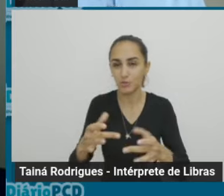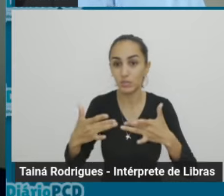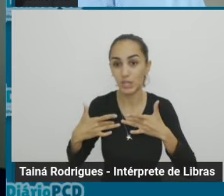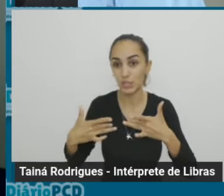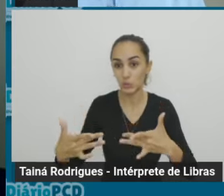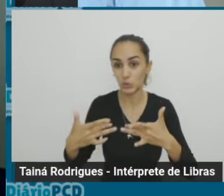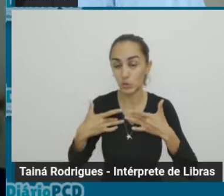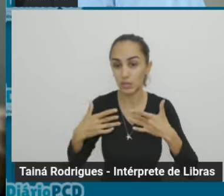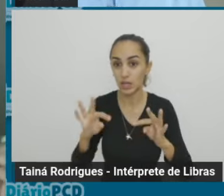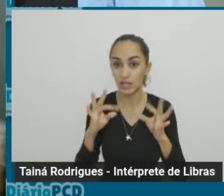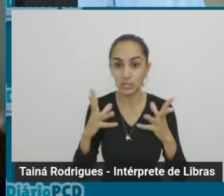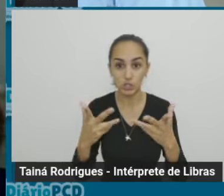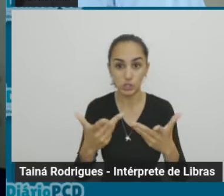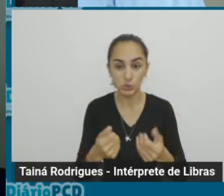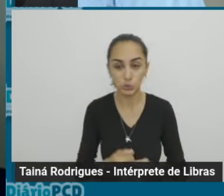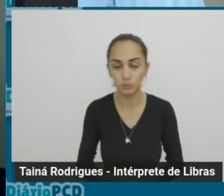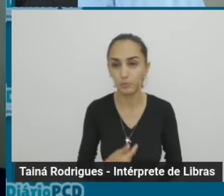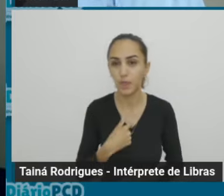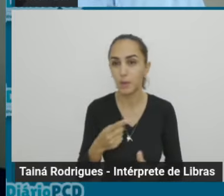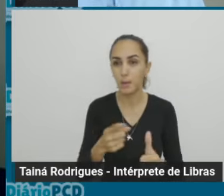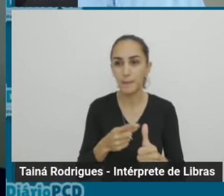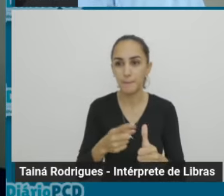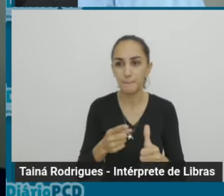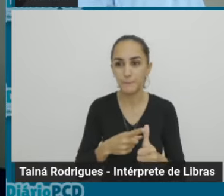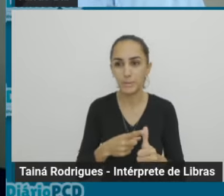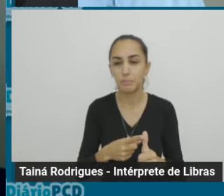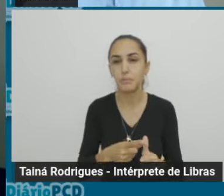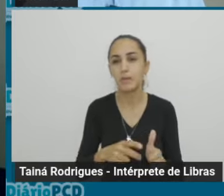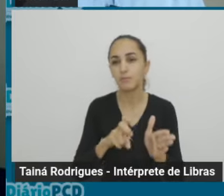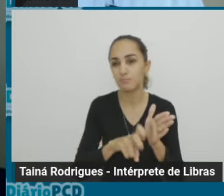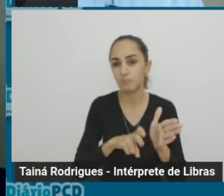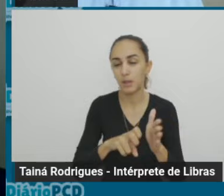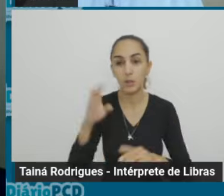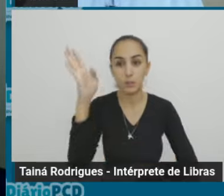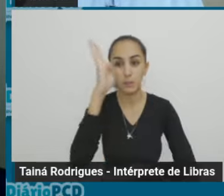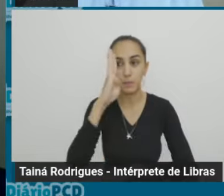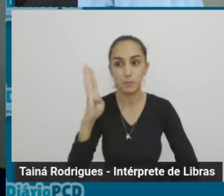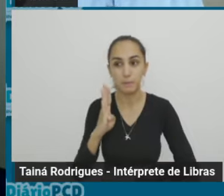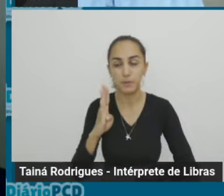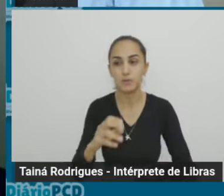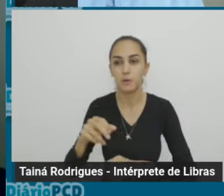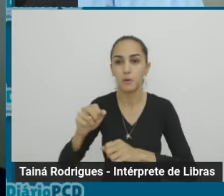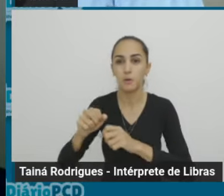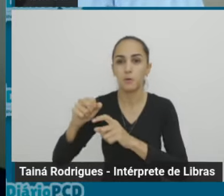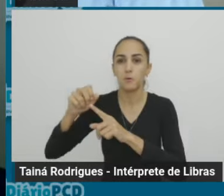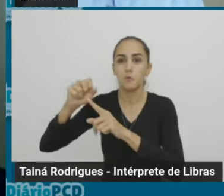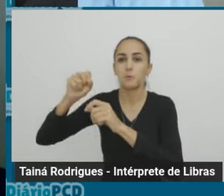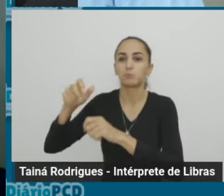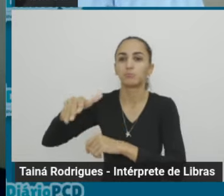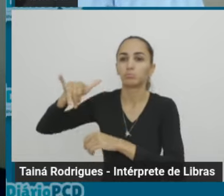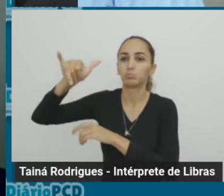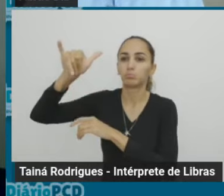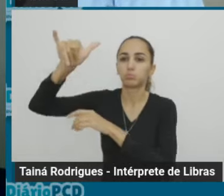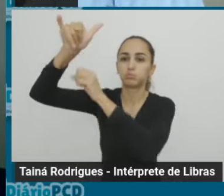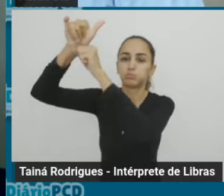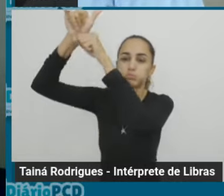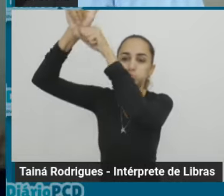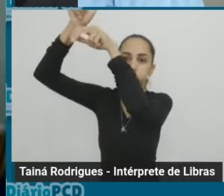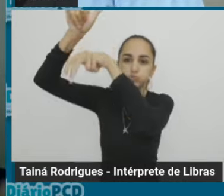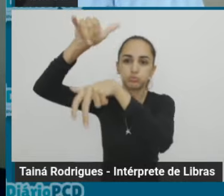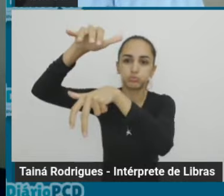eu fui a primeira tetraplégica do Brasil a saltar de paraquedas para empoderar as pessoas com deficiência, mostrar que o céu